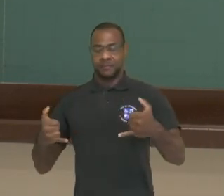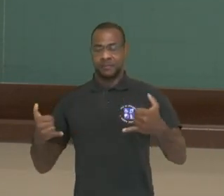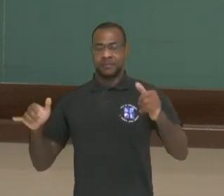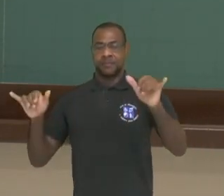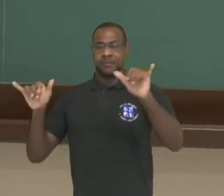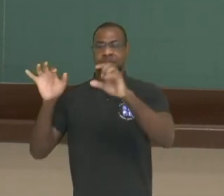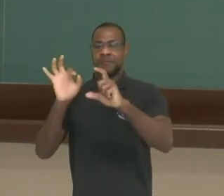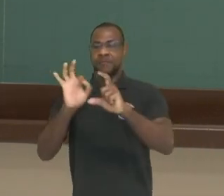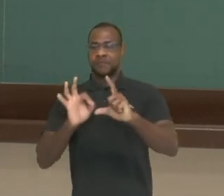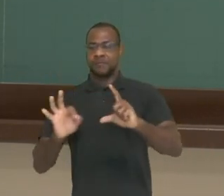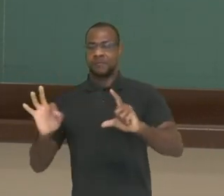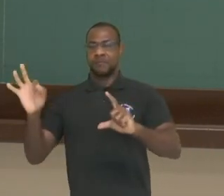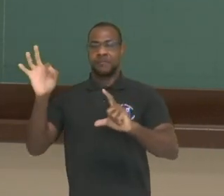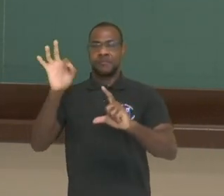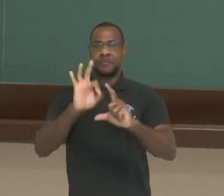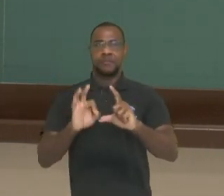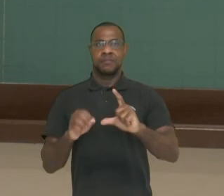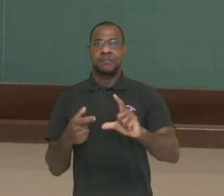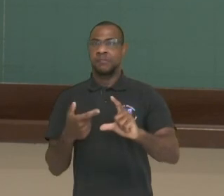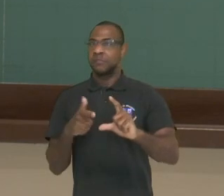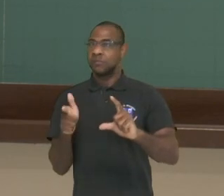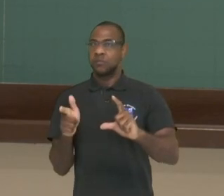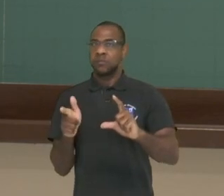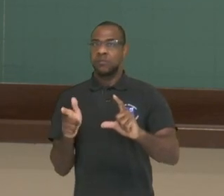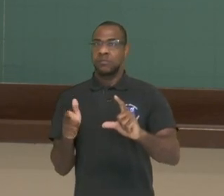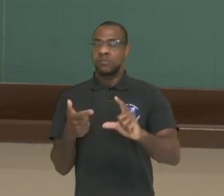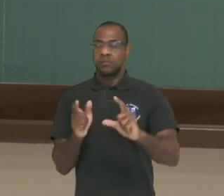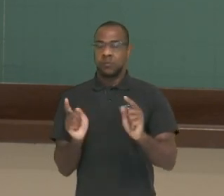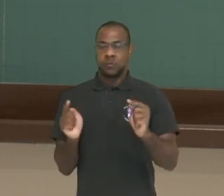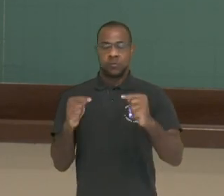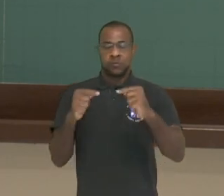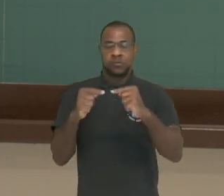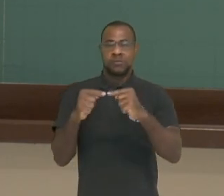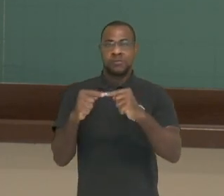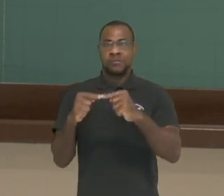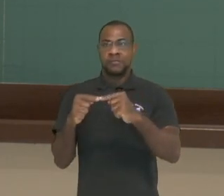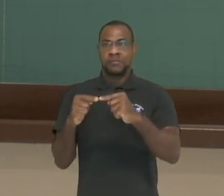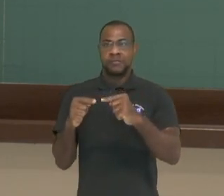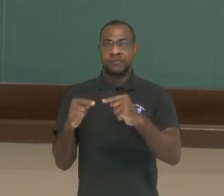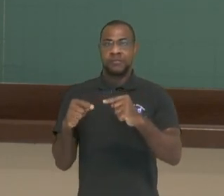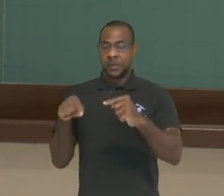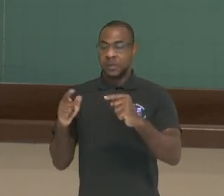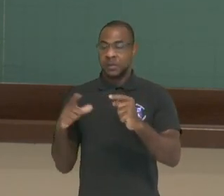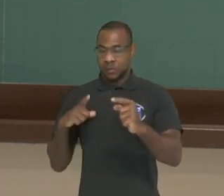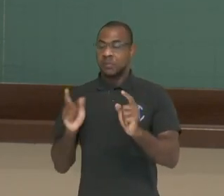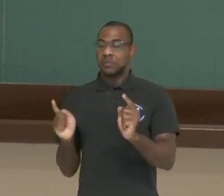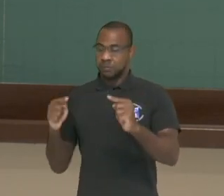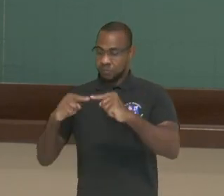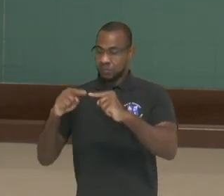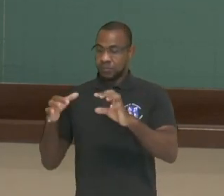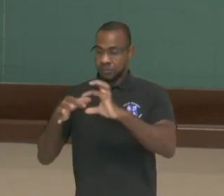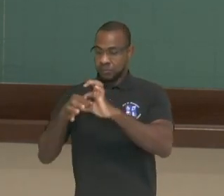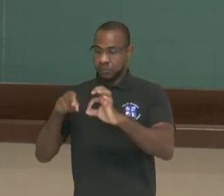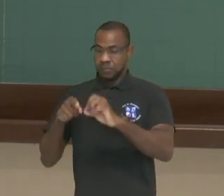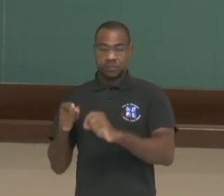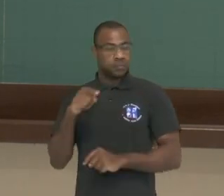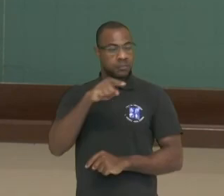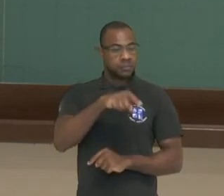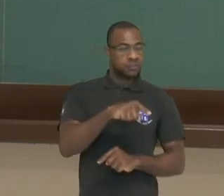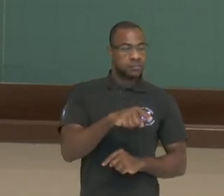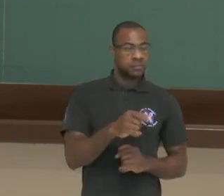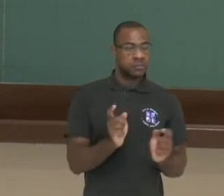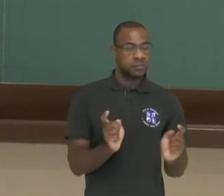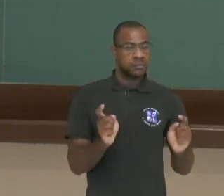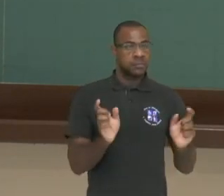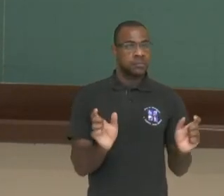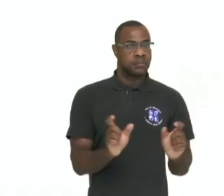elétrico que não esteja ligado ao gerador e comparou com aquele que está ligado a um gerador?